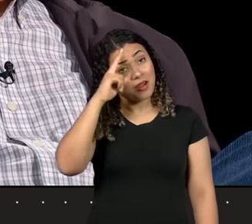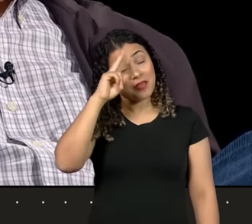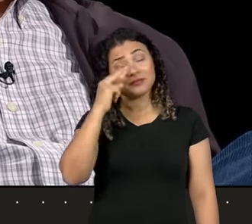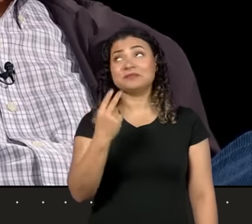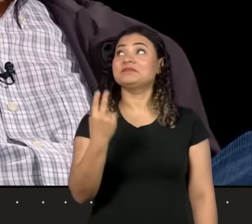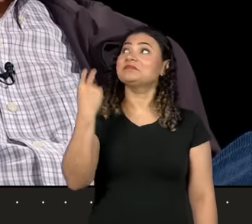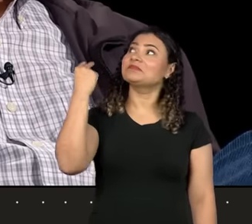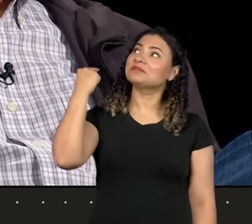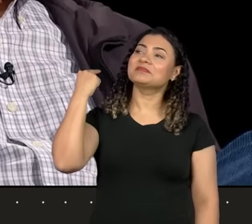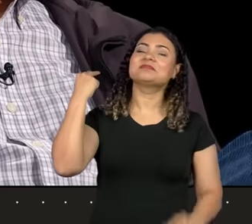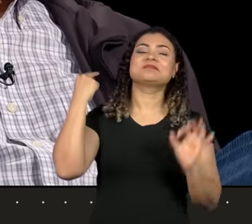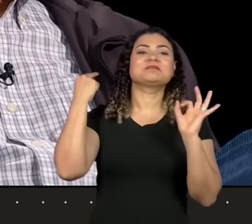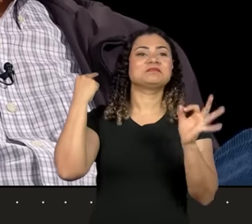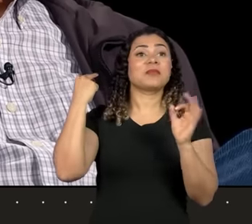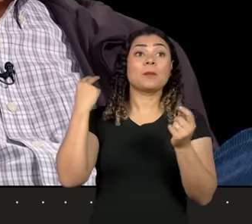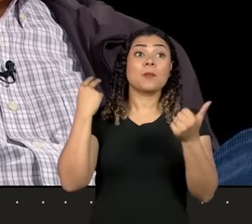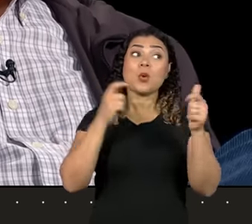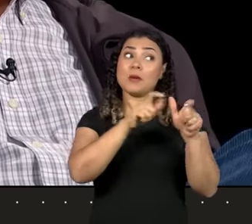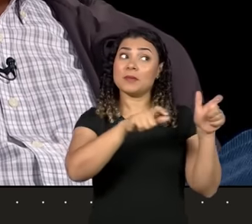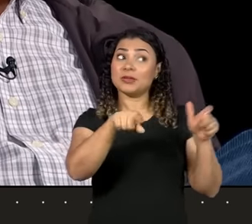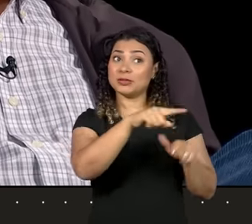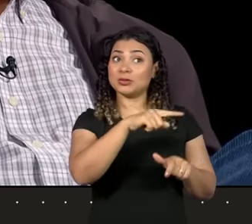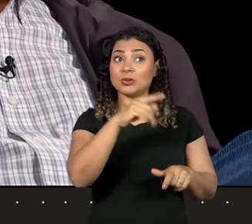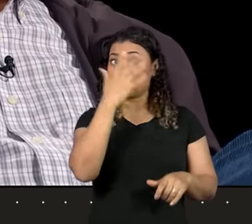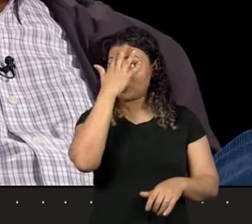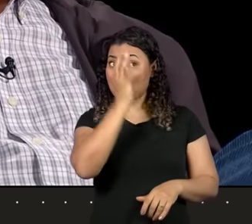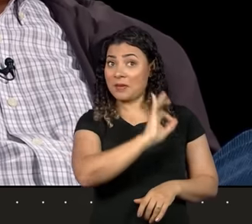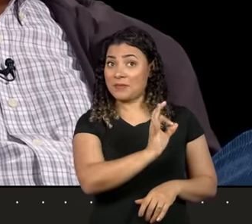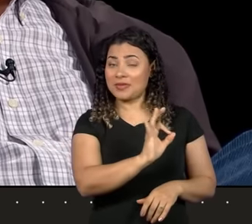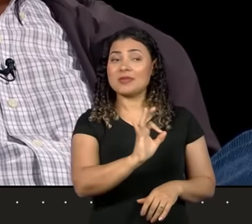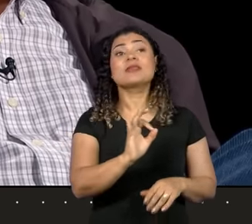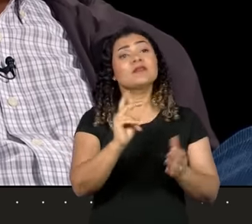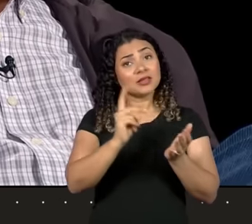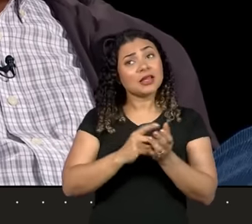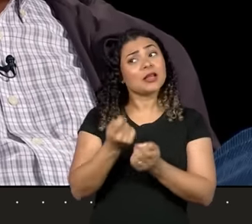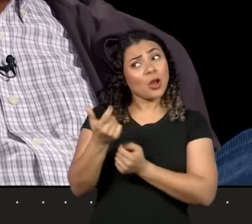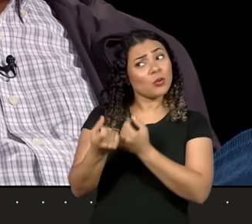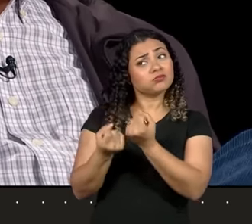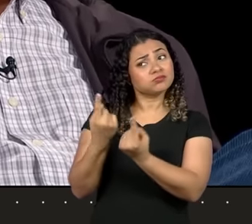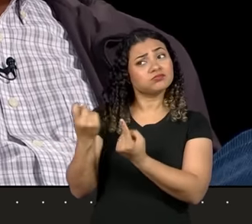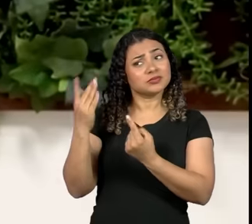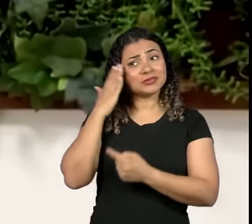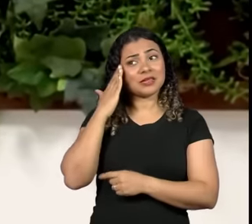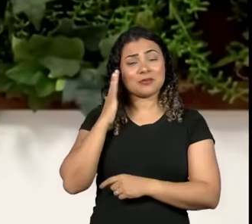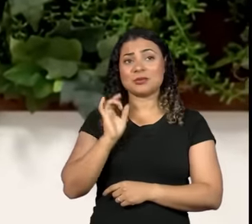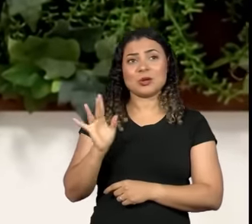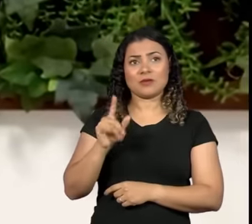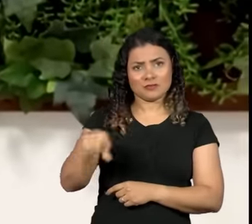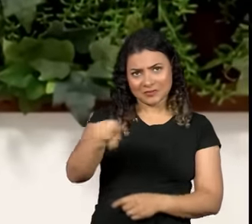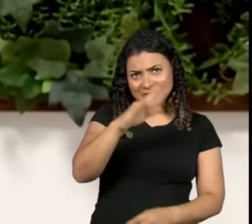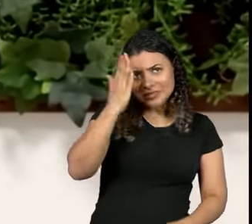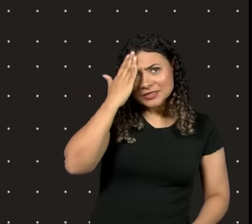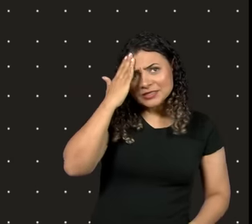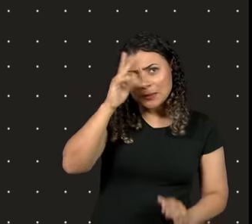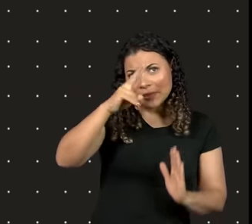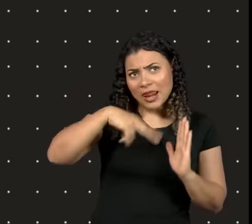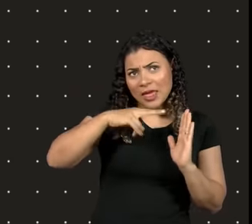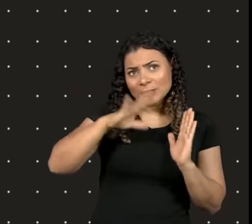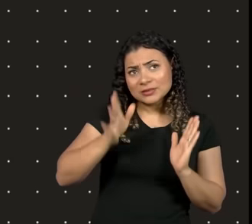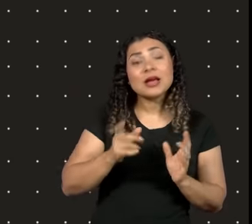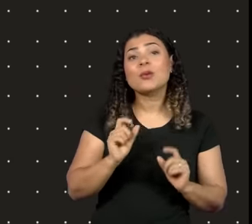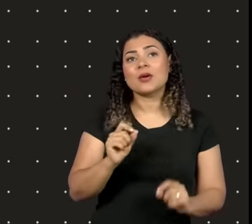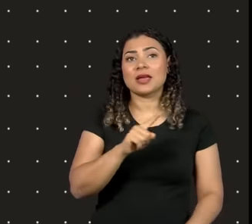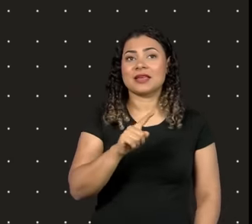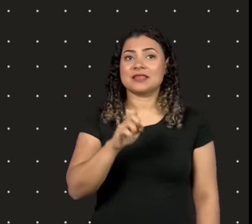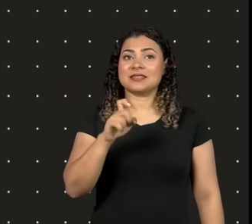e poucos sabem, e vão saber agora, hein? O país inteiro, Paulinho. Quantos de vocês já leram Zé